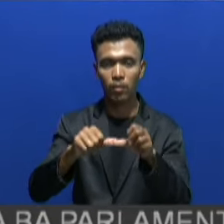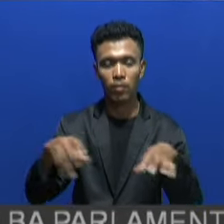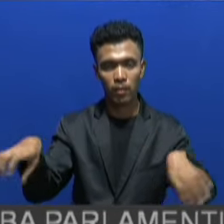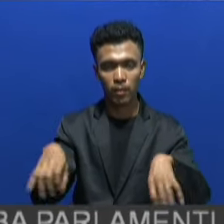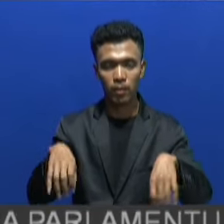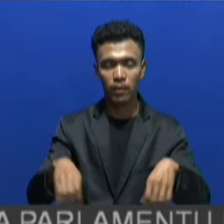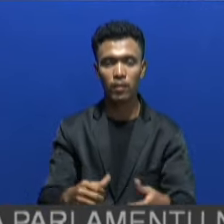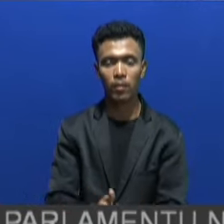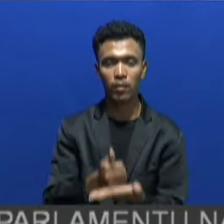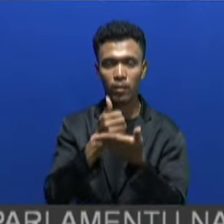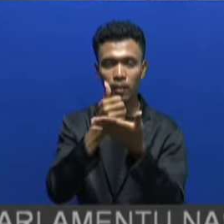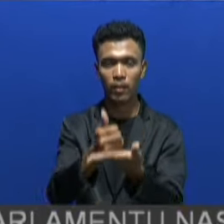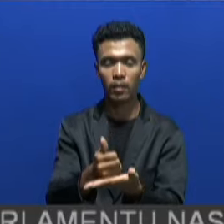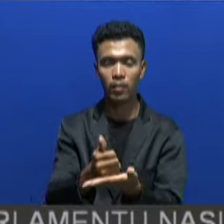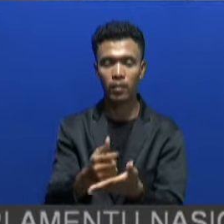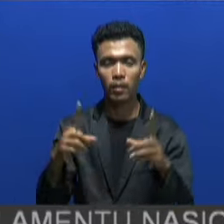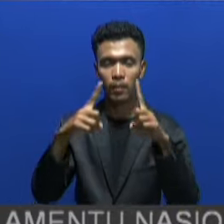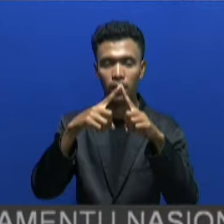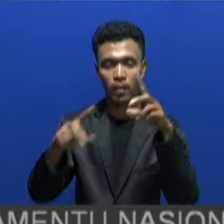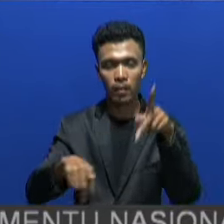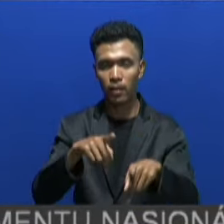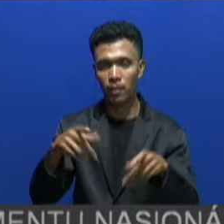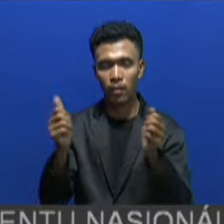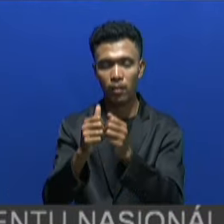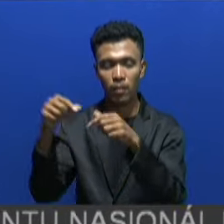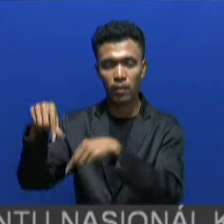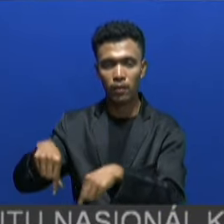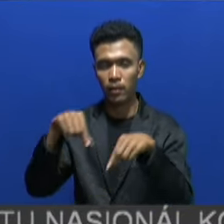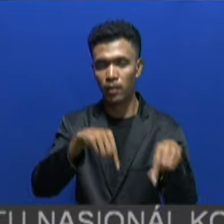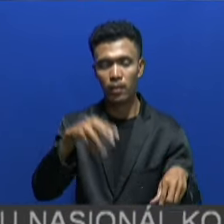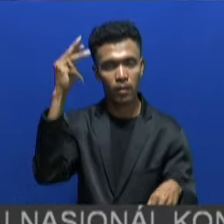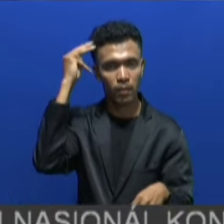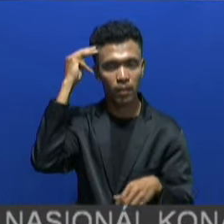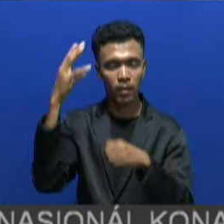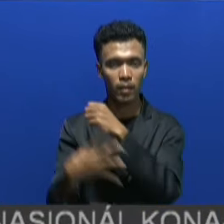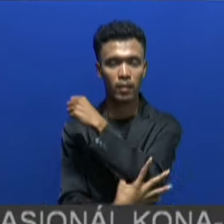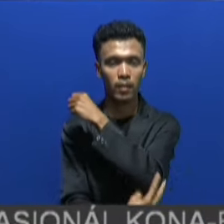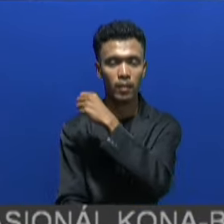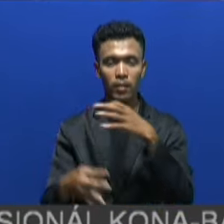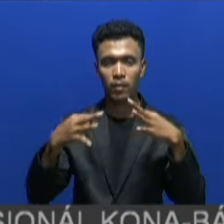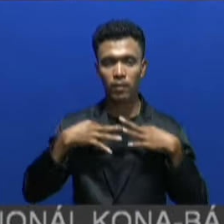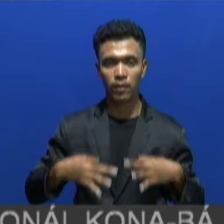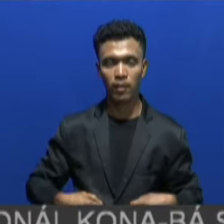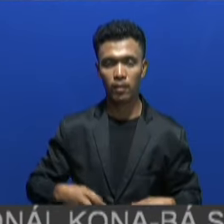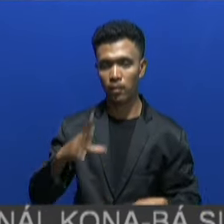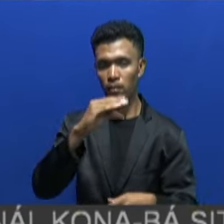esforço. Por isso matan apoia a hemodeficiência mental, vulnerável, físico, no mos o